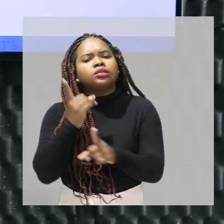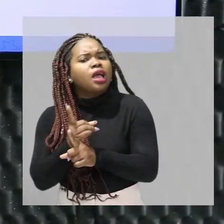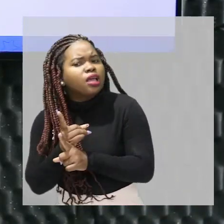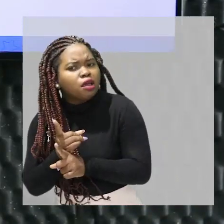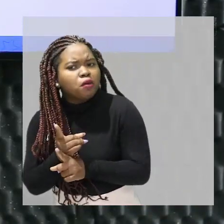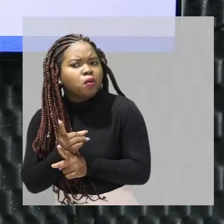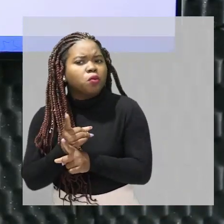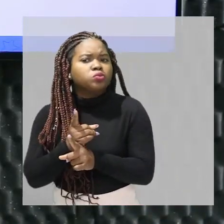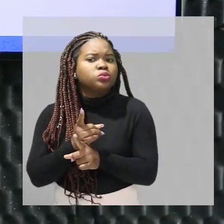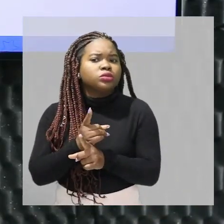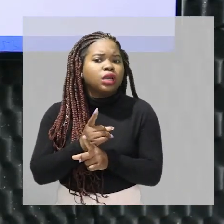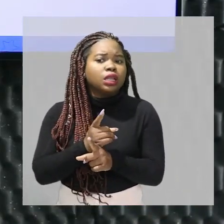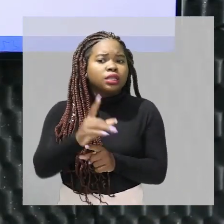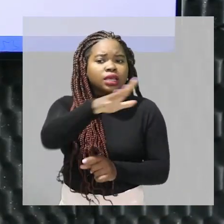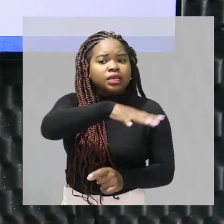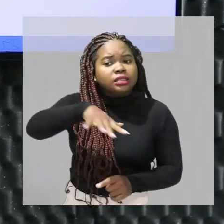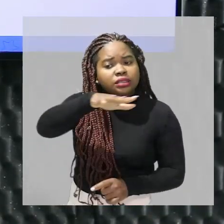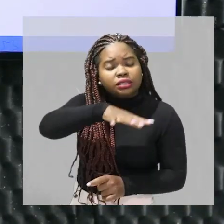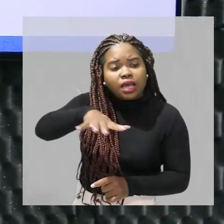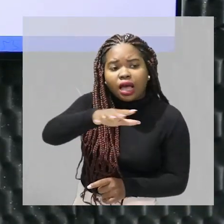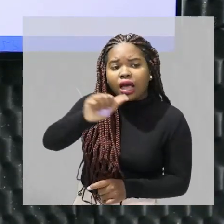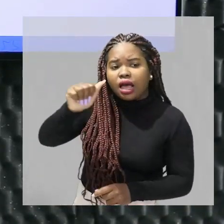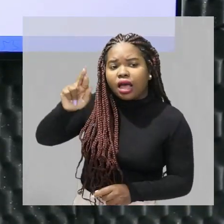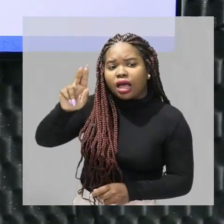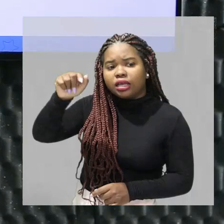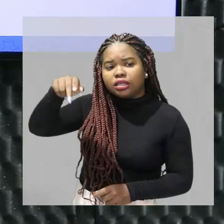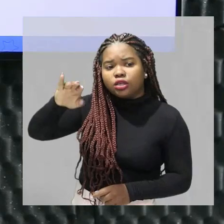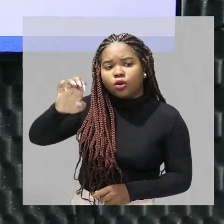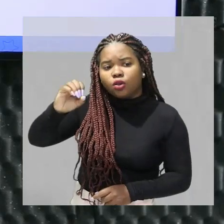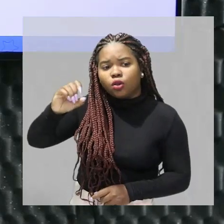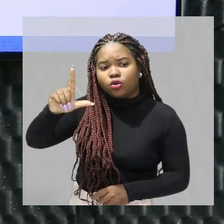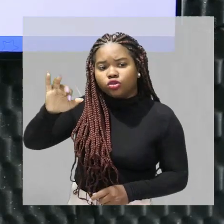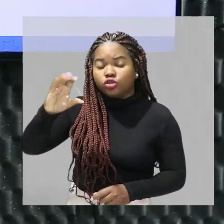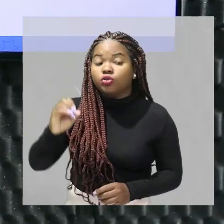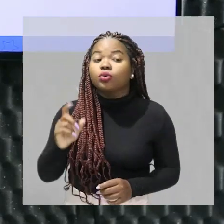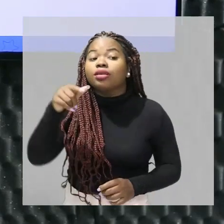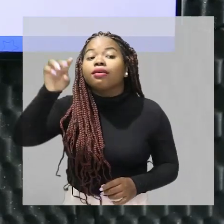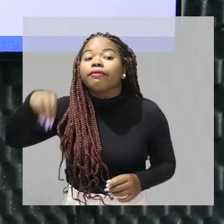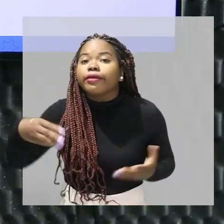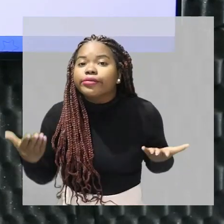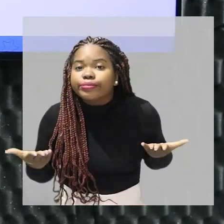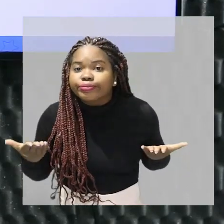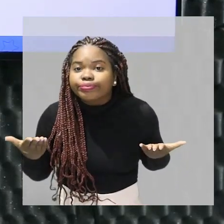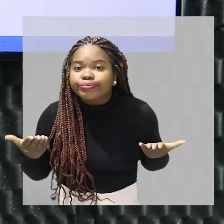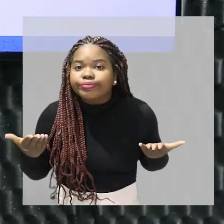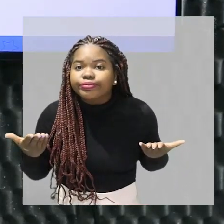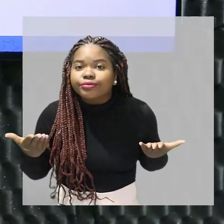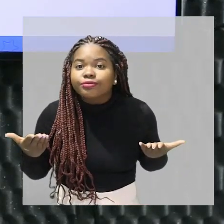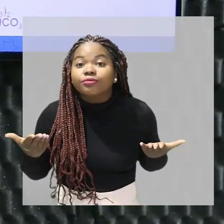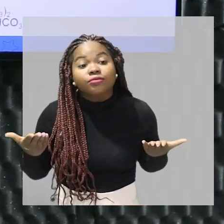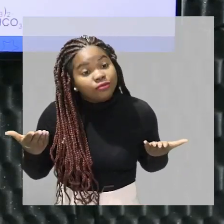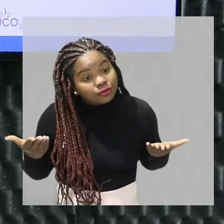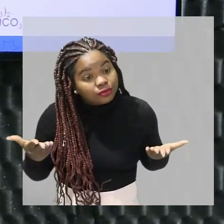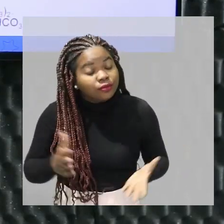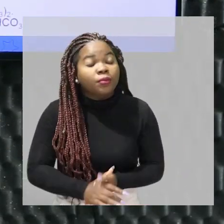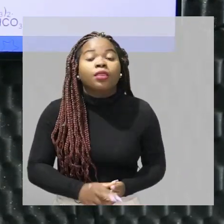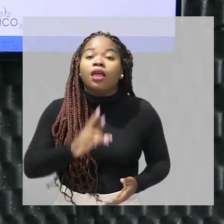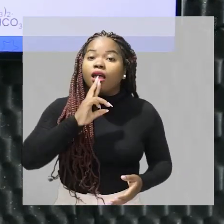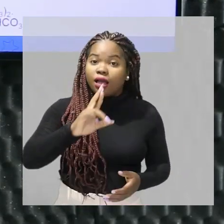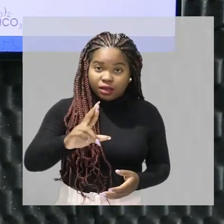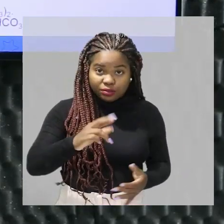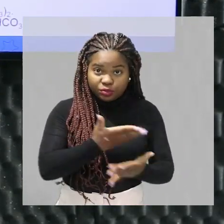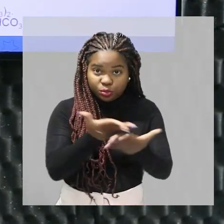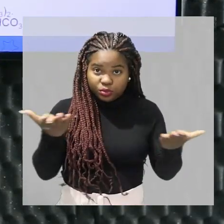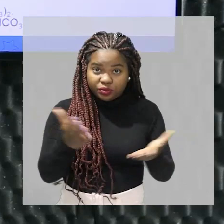encontrada nesses sítios, né, nos sítios arqueológicos, será quem? Turminha, se estamos falando